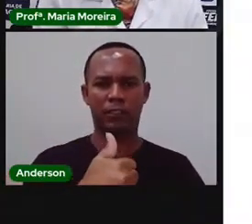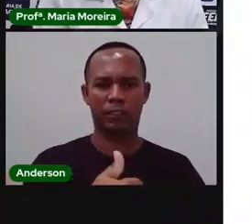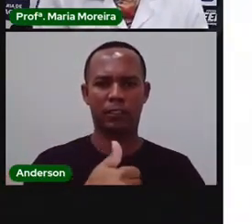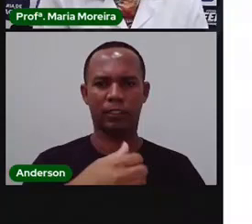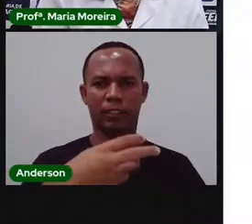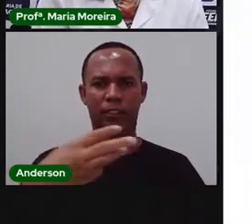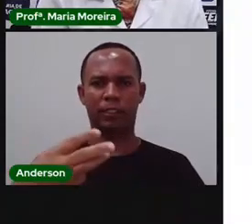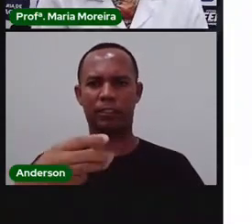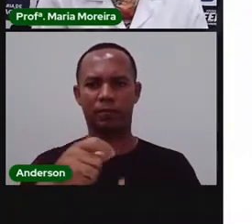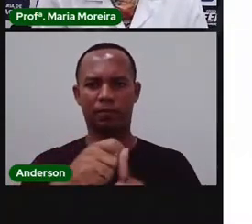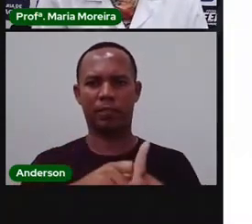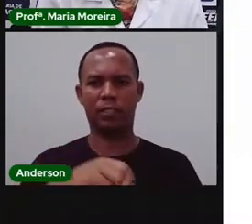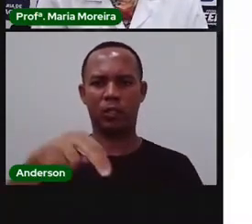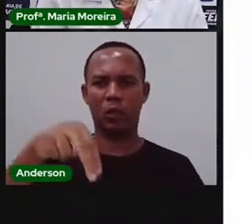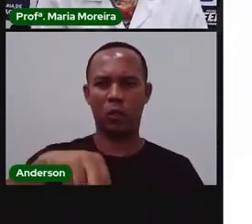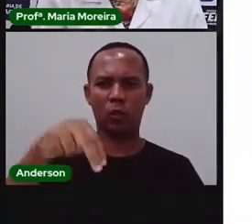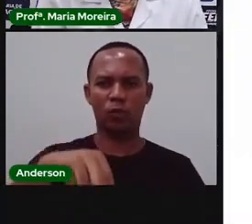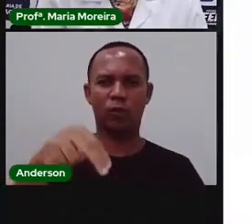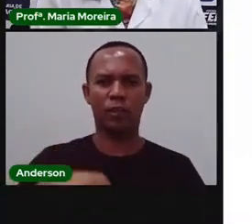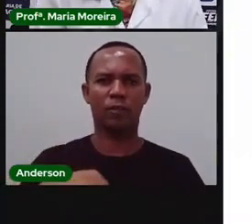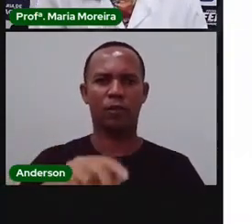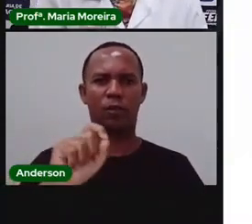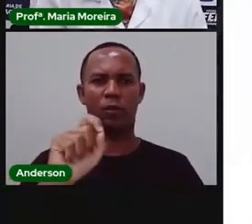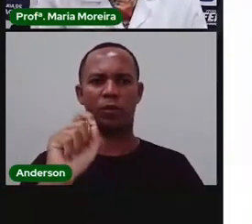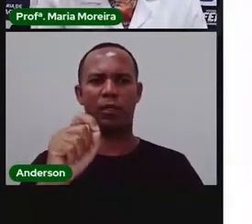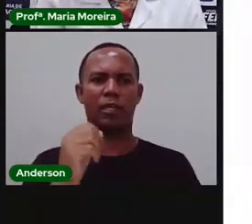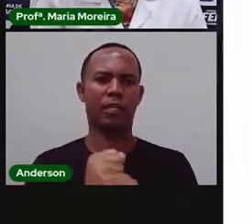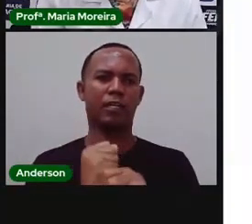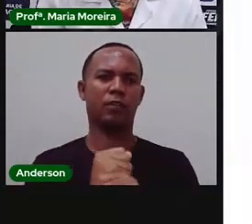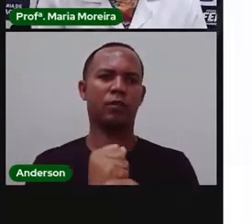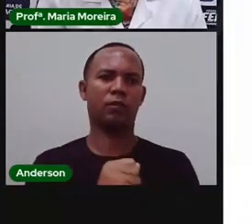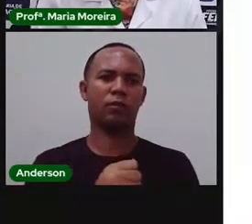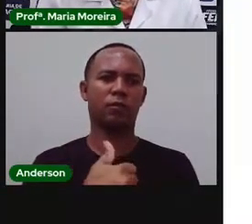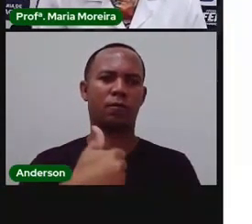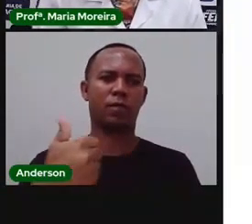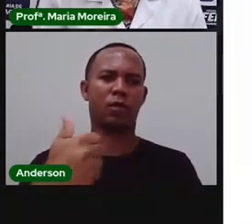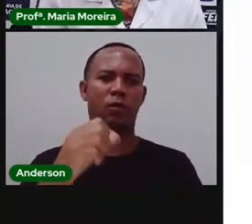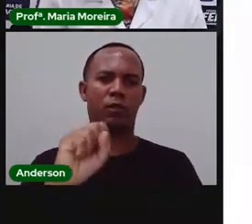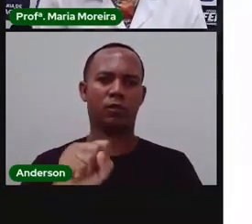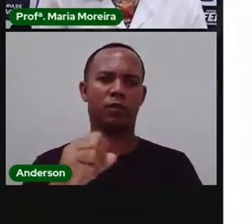13 de novembro de 1832, ela passa a ser a Vila do Arraial de